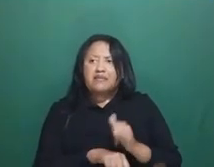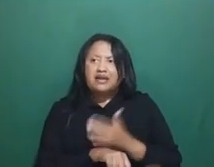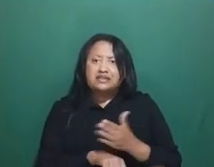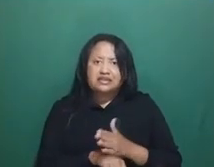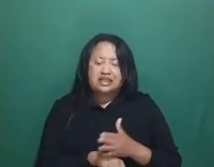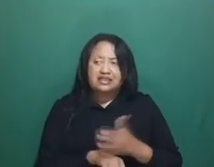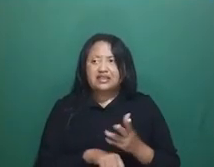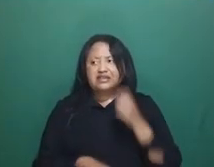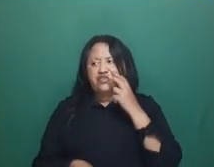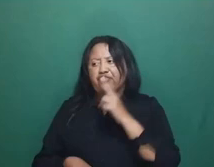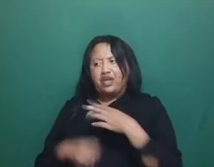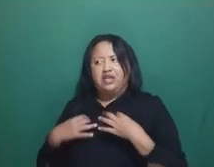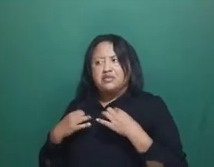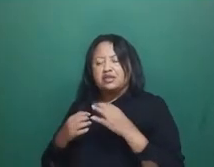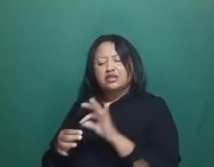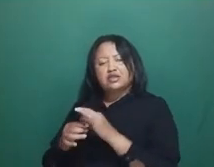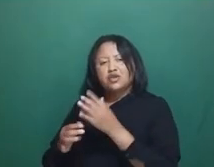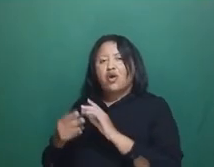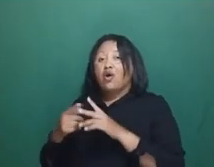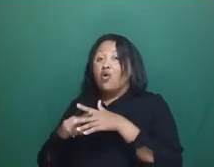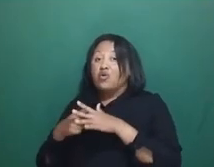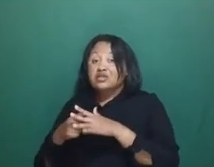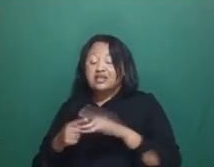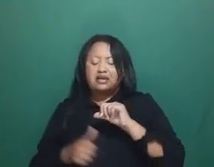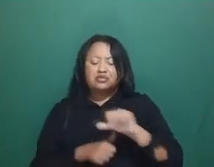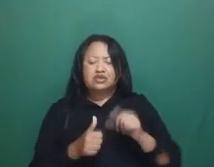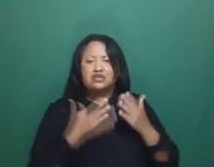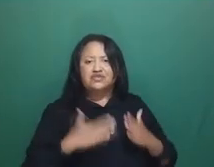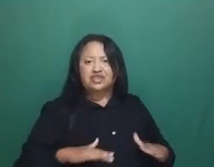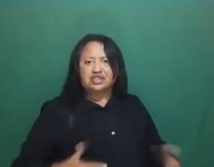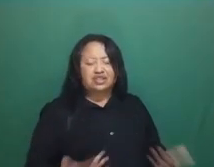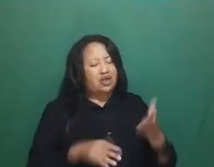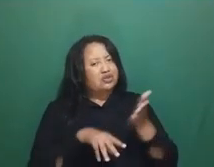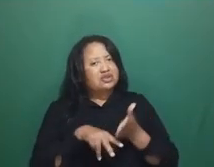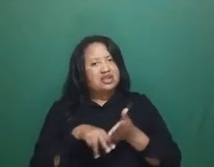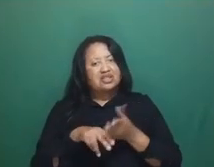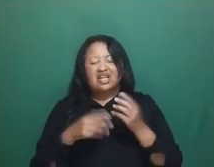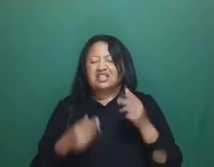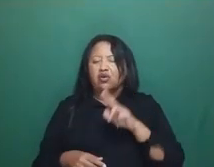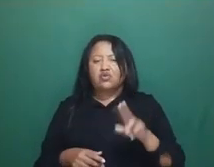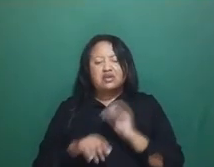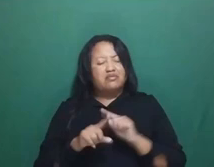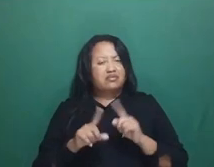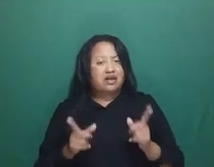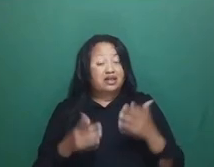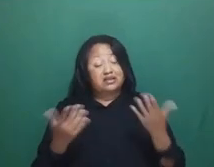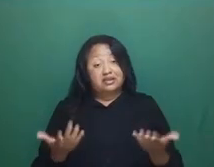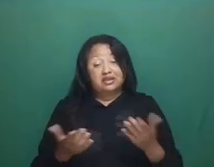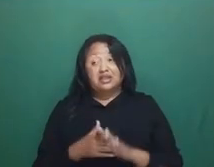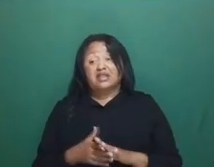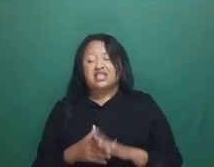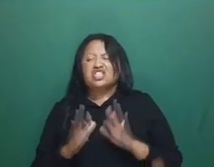as peças por acaso sejam estragados e transformar os nossos vestidos ou as nossas calças que a gente já não usa mais o que